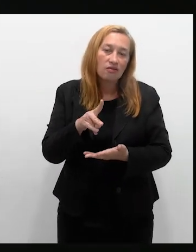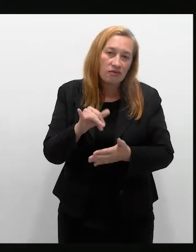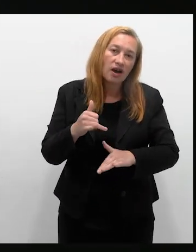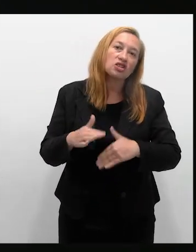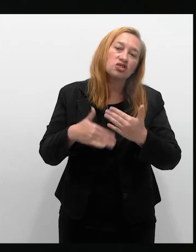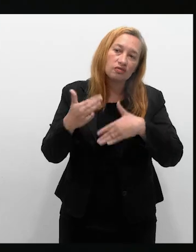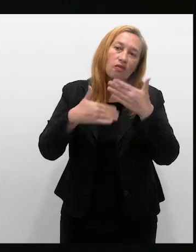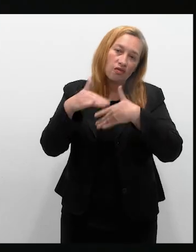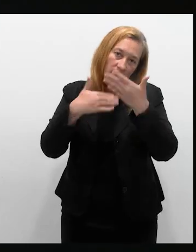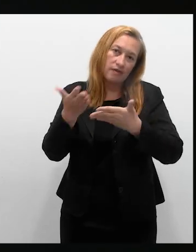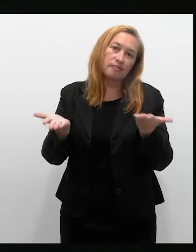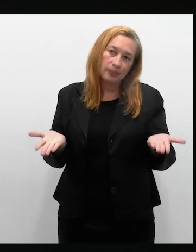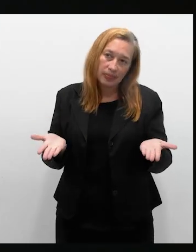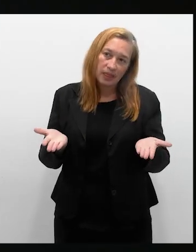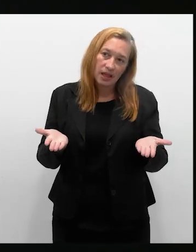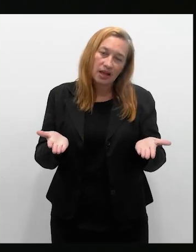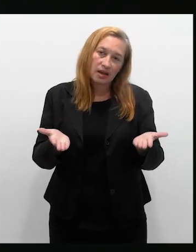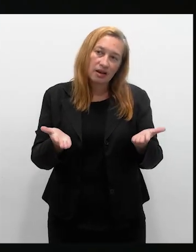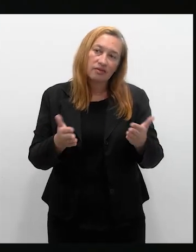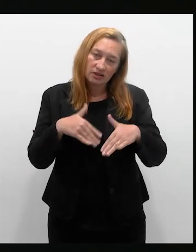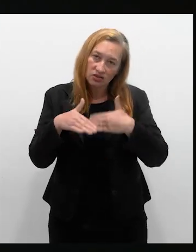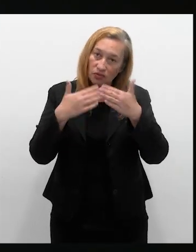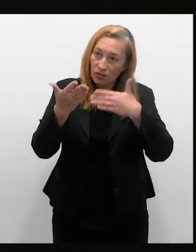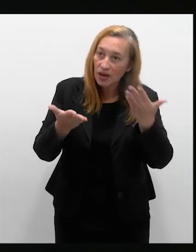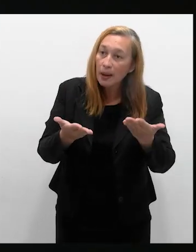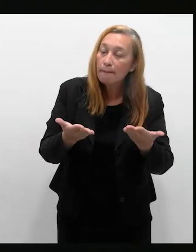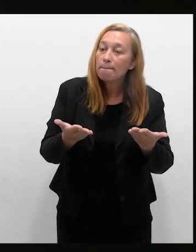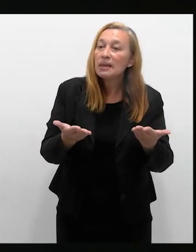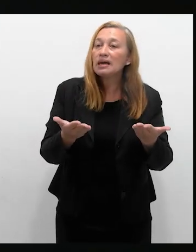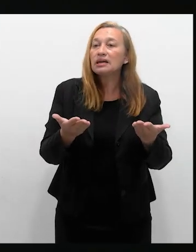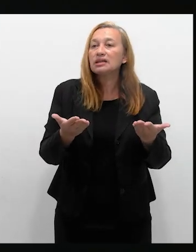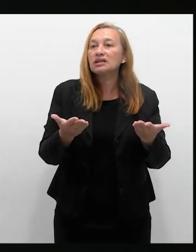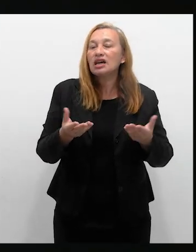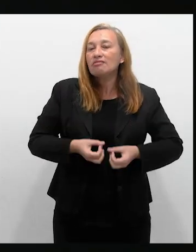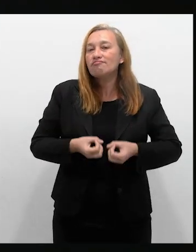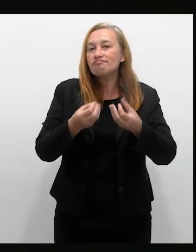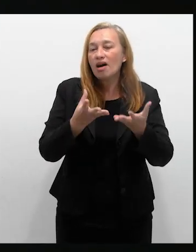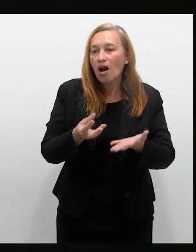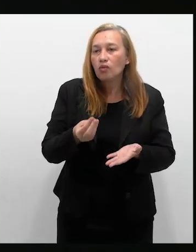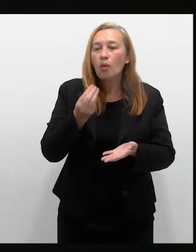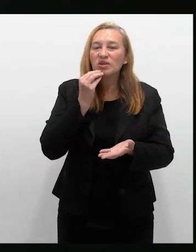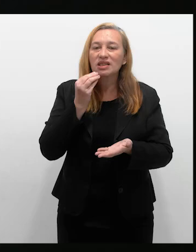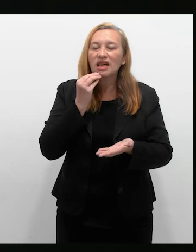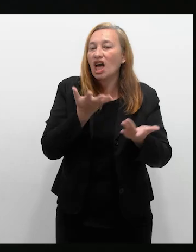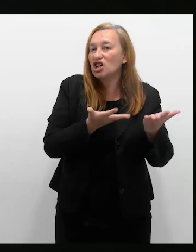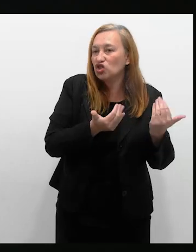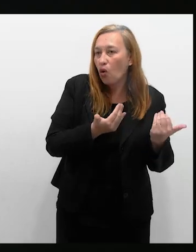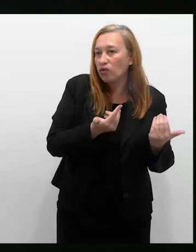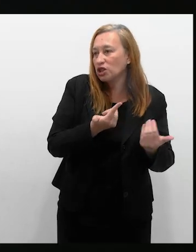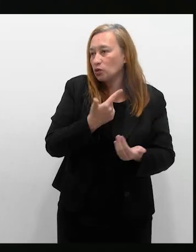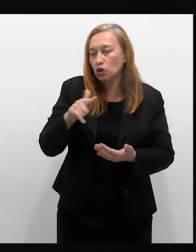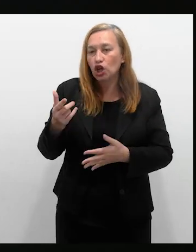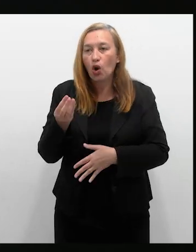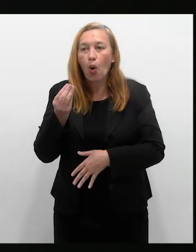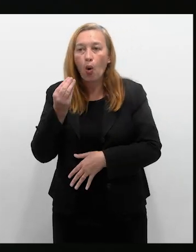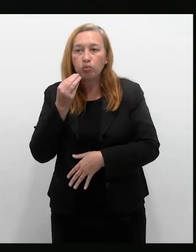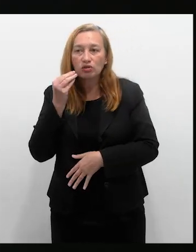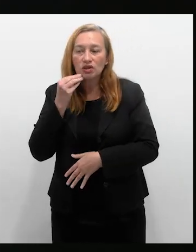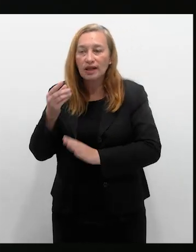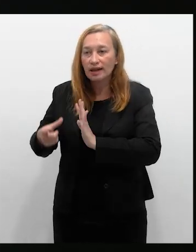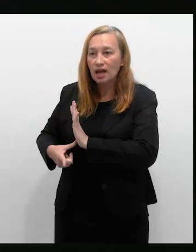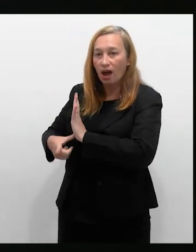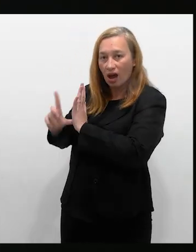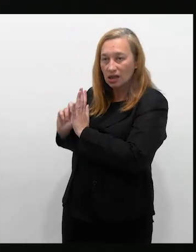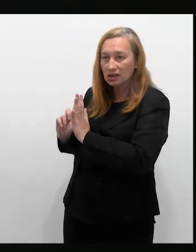um jeito ou de outro vai frutificar, o negócio vai andar, né? A fila vai andar. E dar essa oportunidade a jovens que não